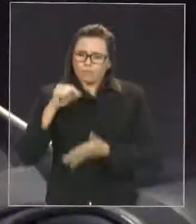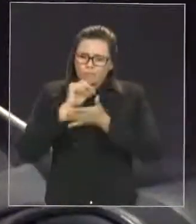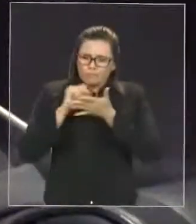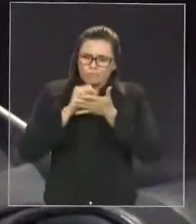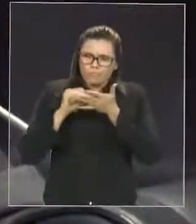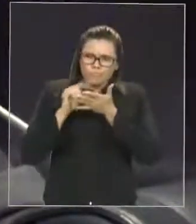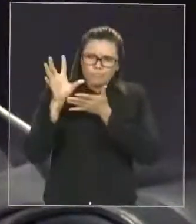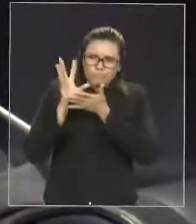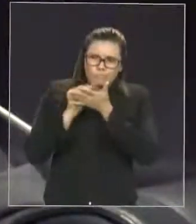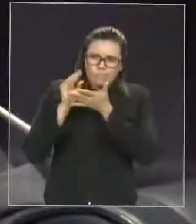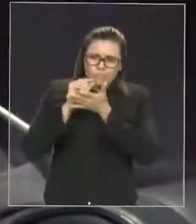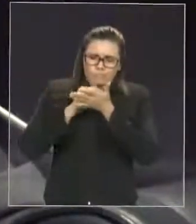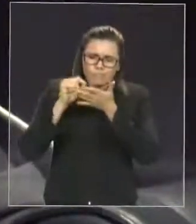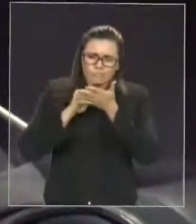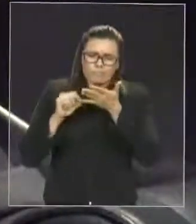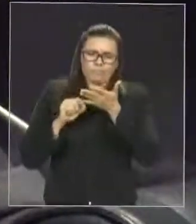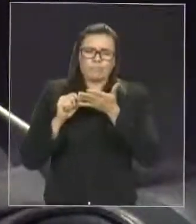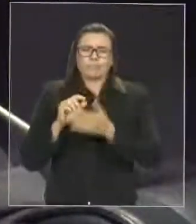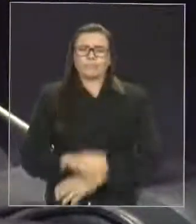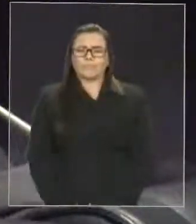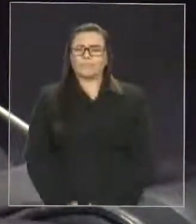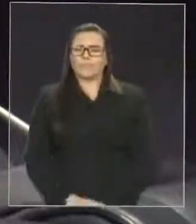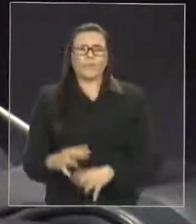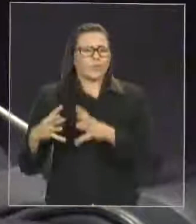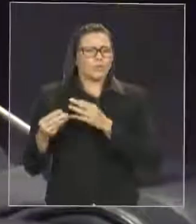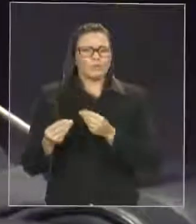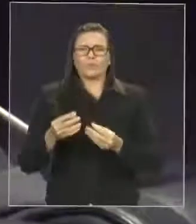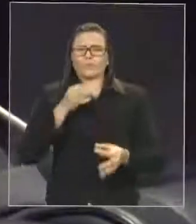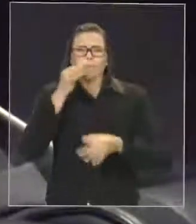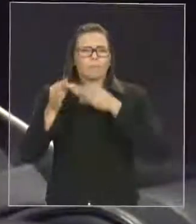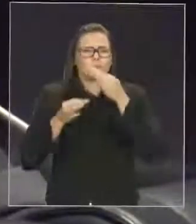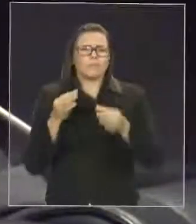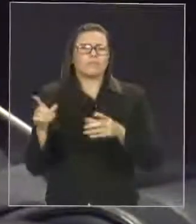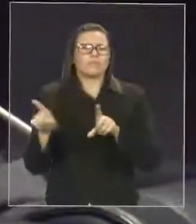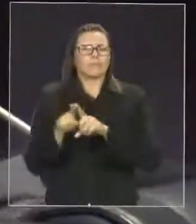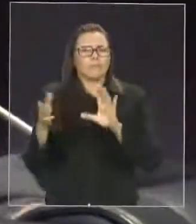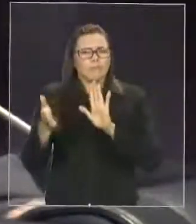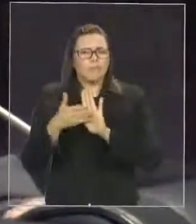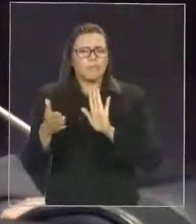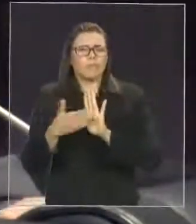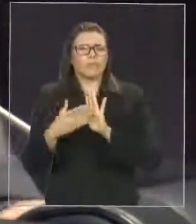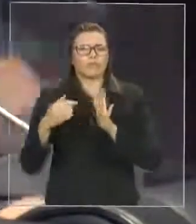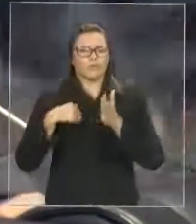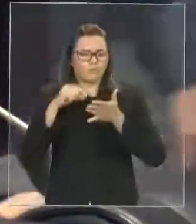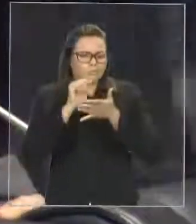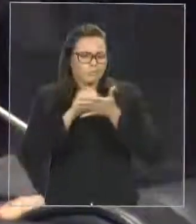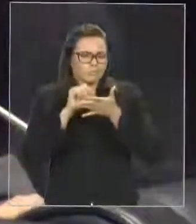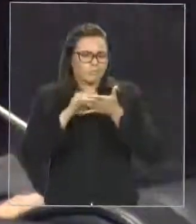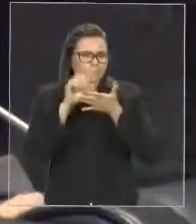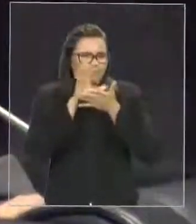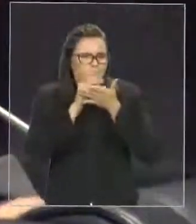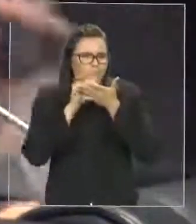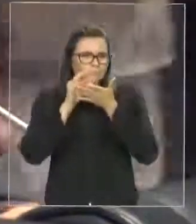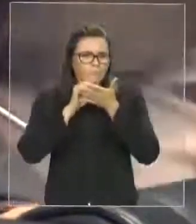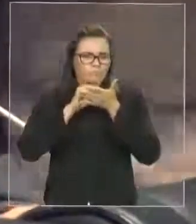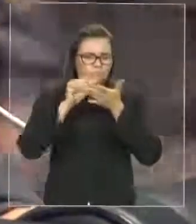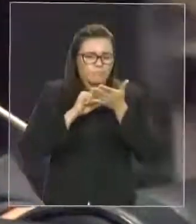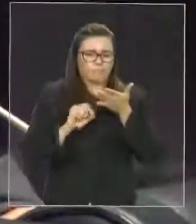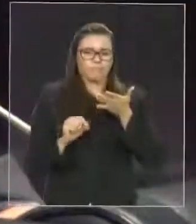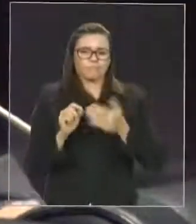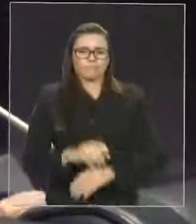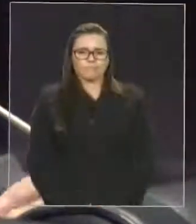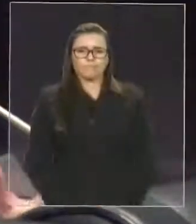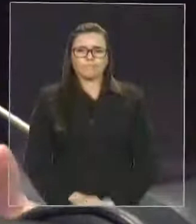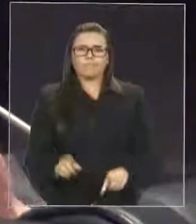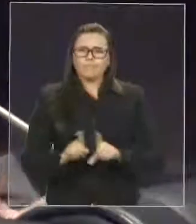apontando todas as propostas que foram colocadas na audiência pública, e alguns a gente pode até, inclusive, debater aqui